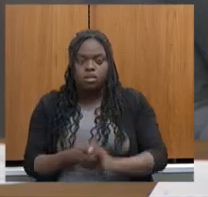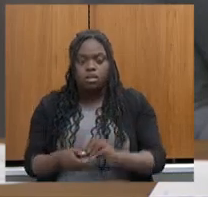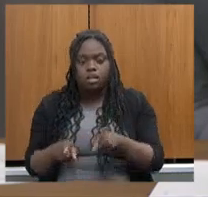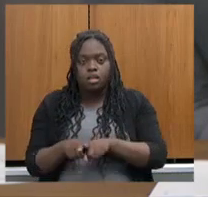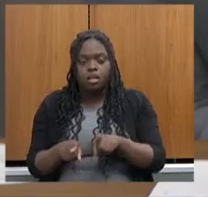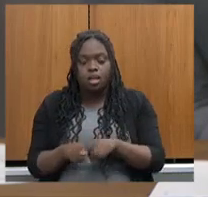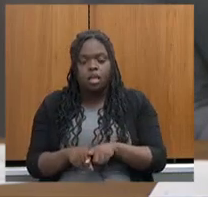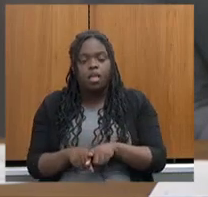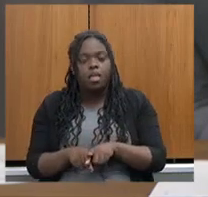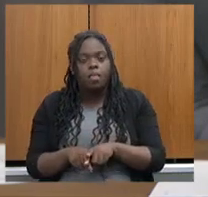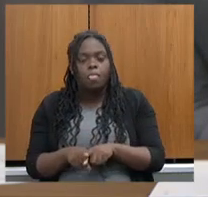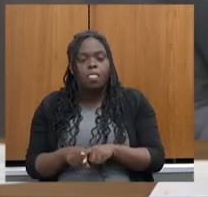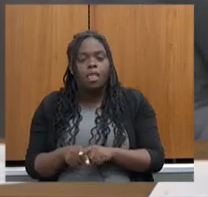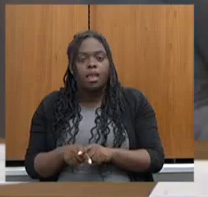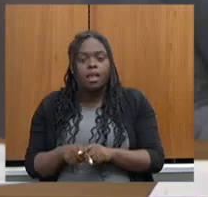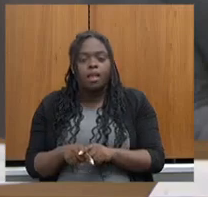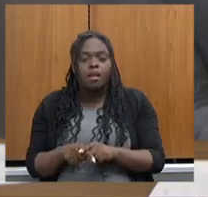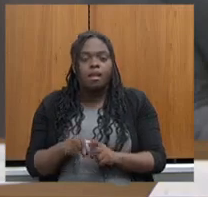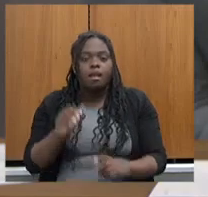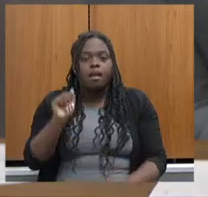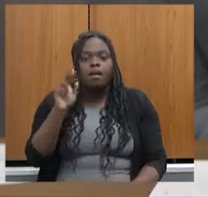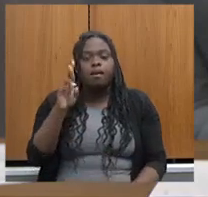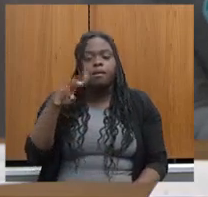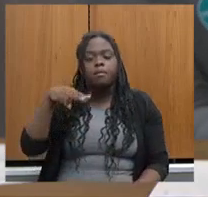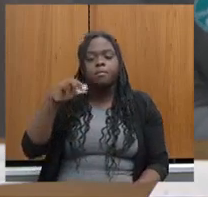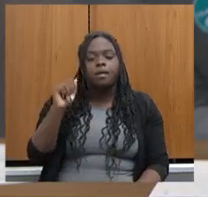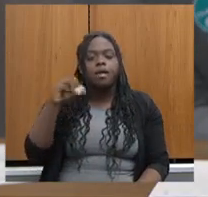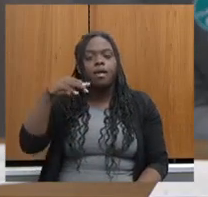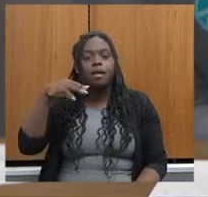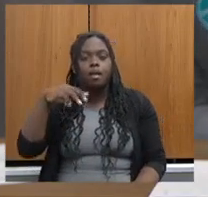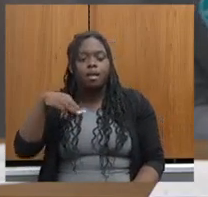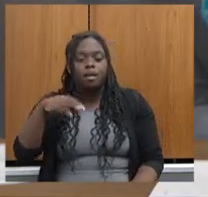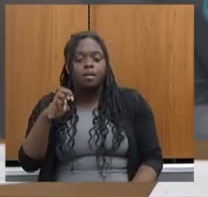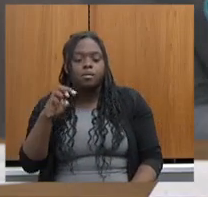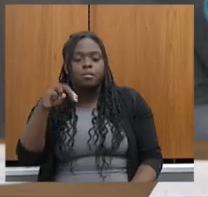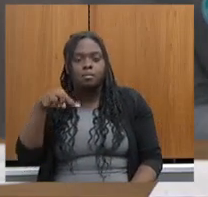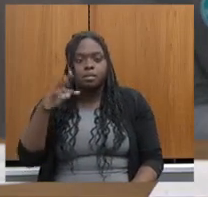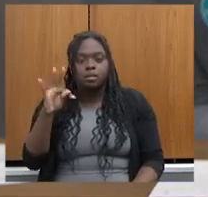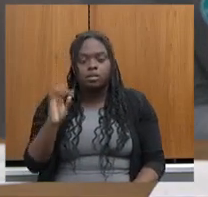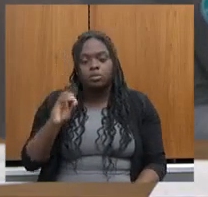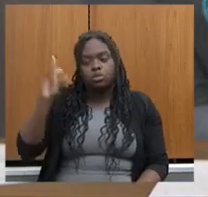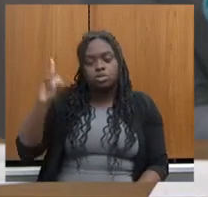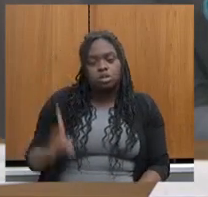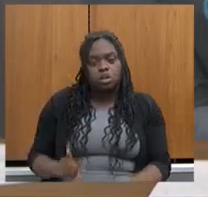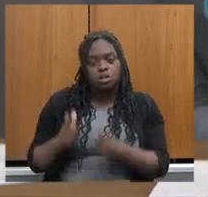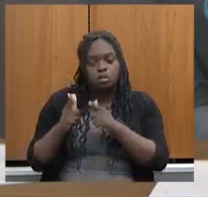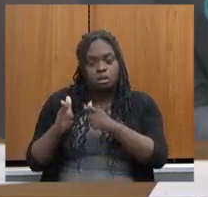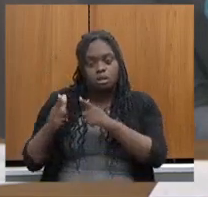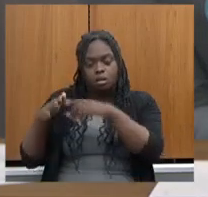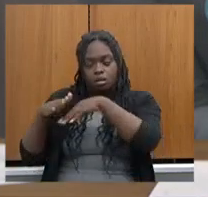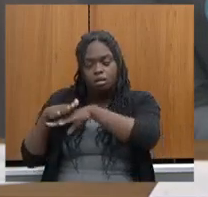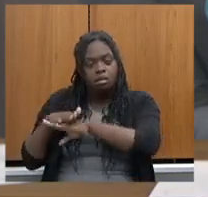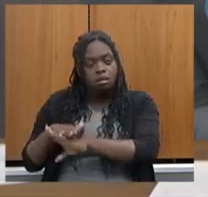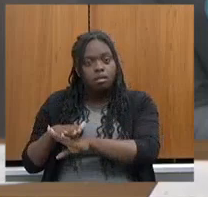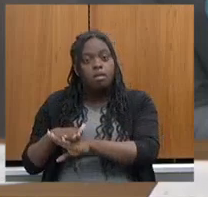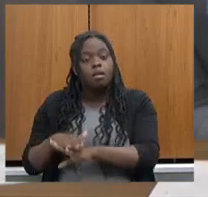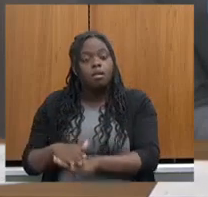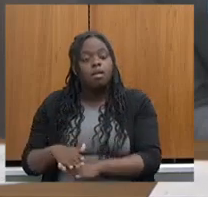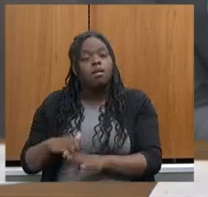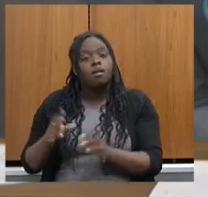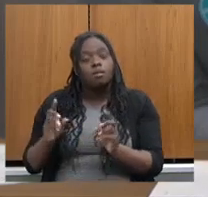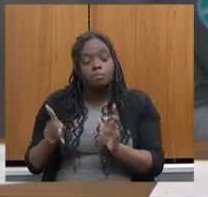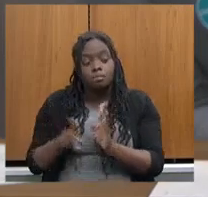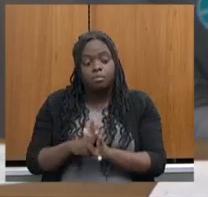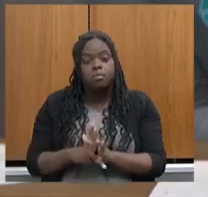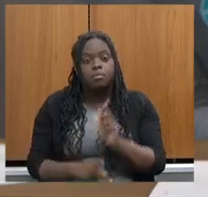armamento entendo que é o armamento adequado ainda para a Guarda mas não obstante